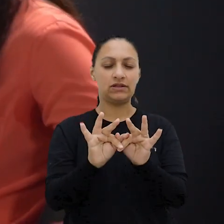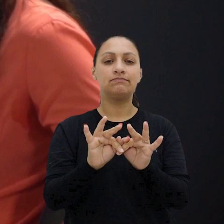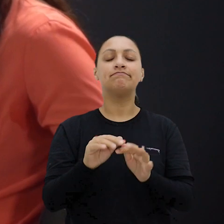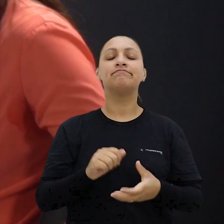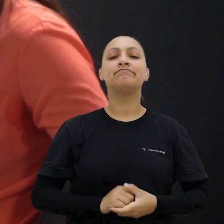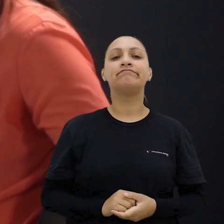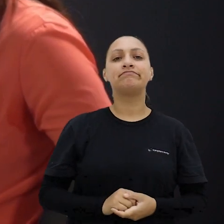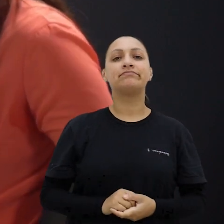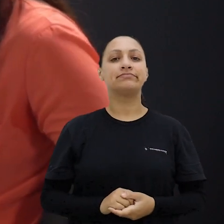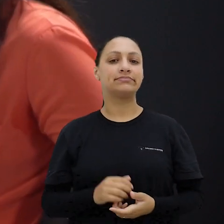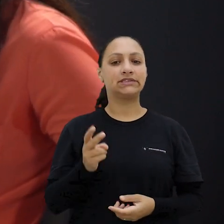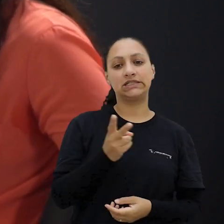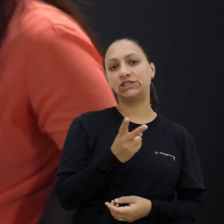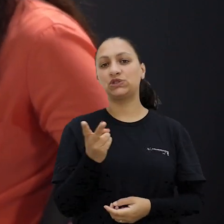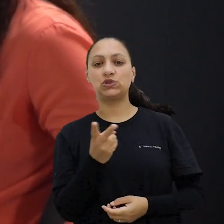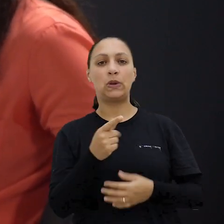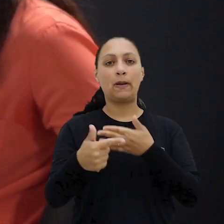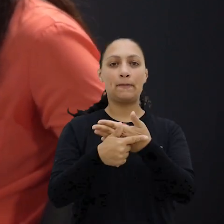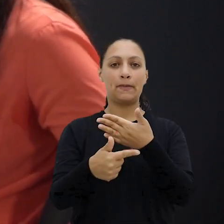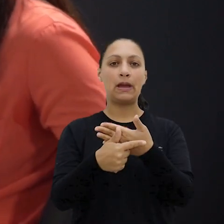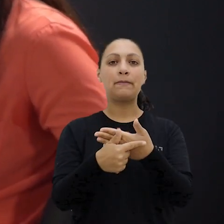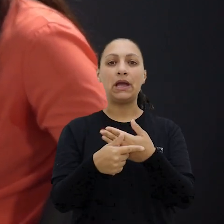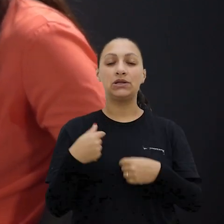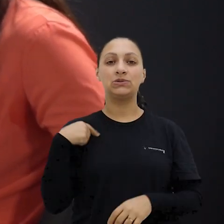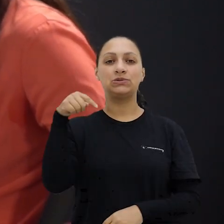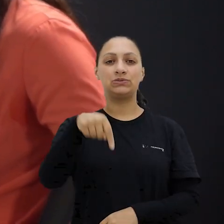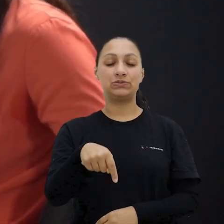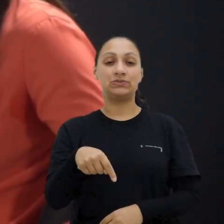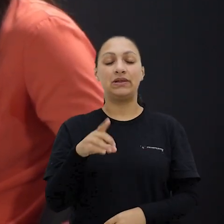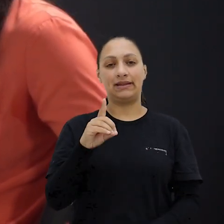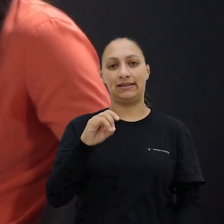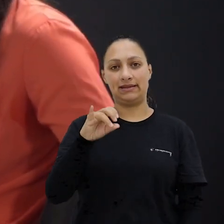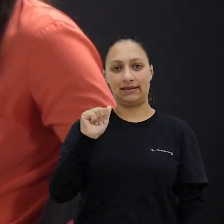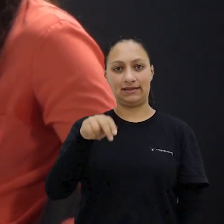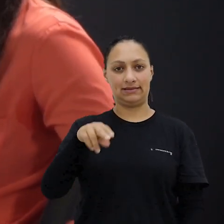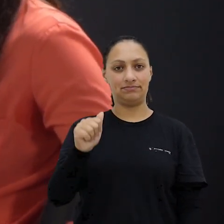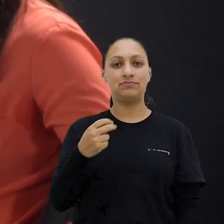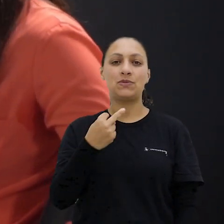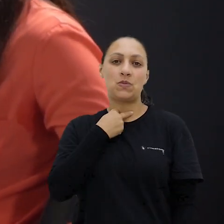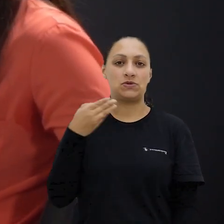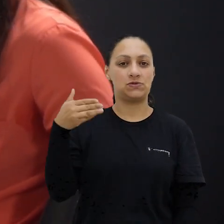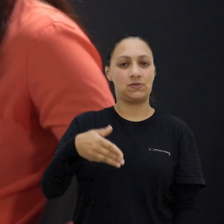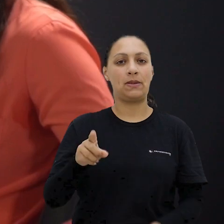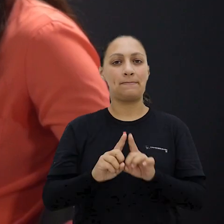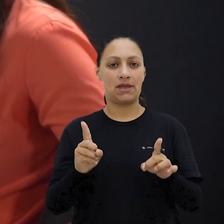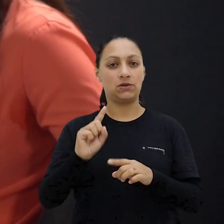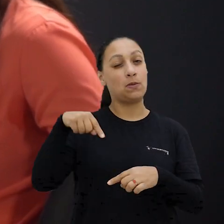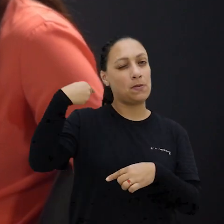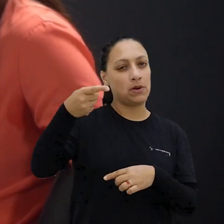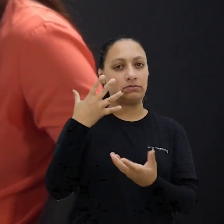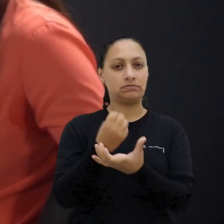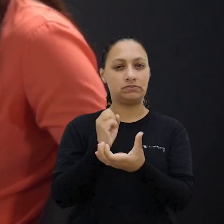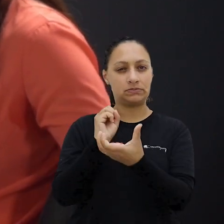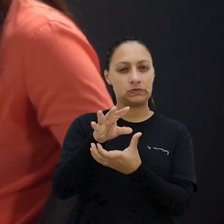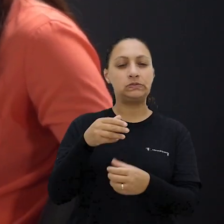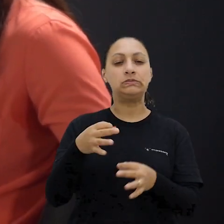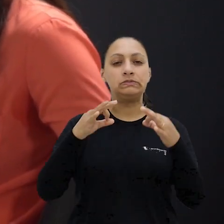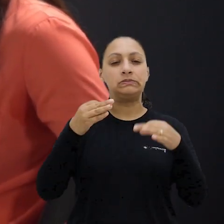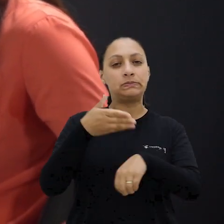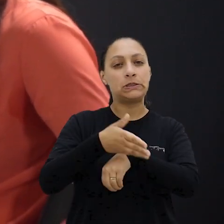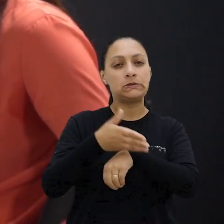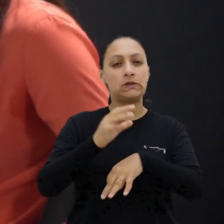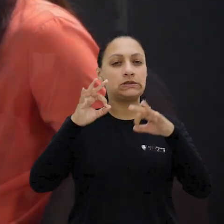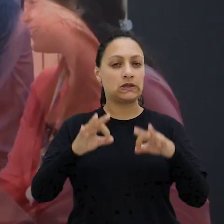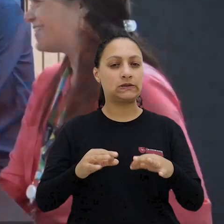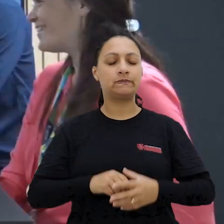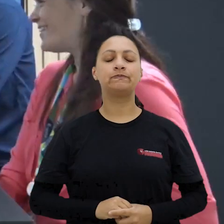me divido um pouquinho nesses dois papéis hoje, já que a Dayana, nossa diretora, acabou não podendo vir, mas vai estar no próximo podcast, com